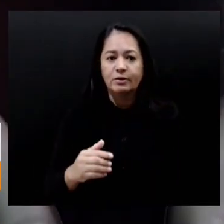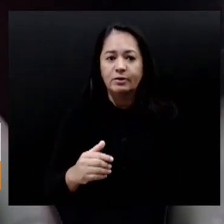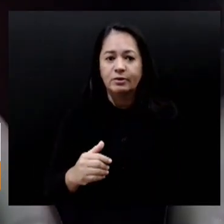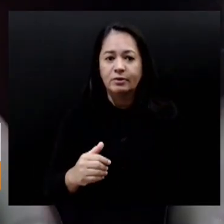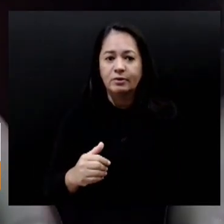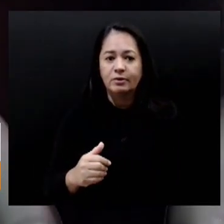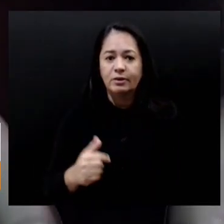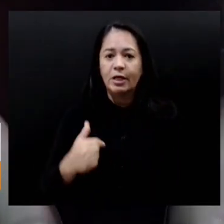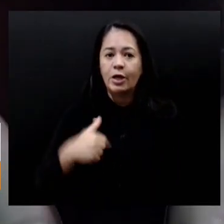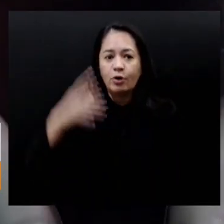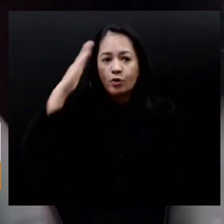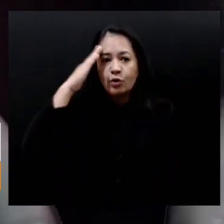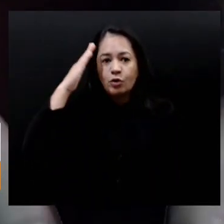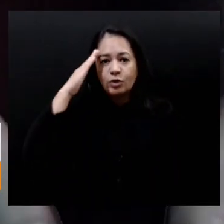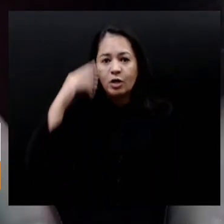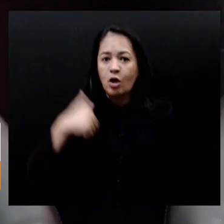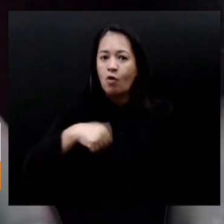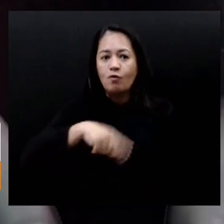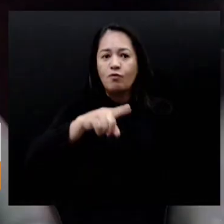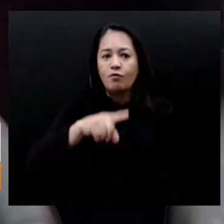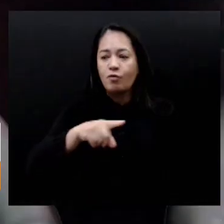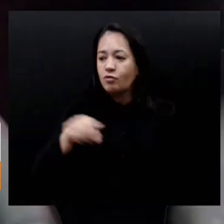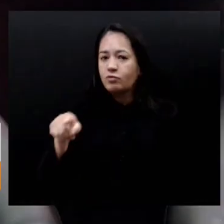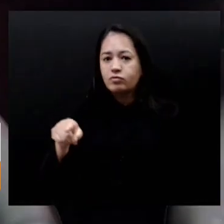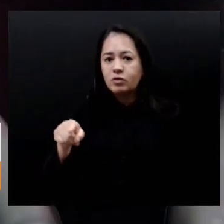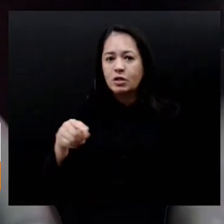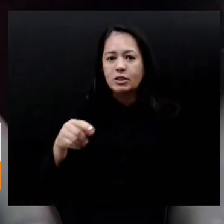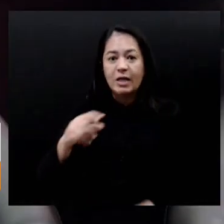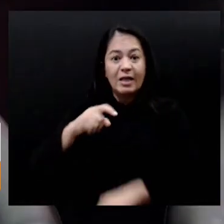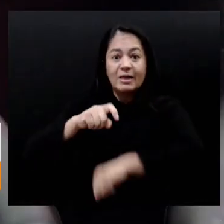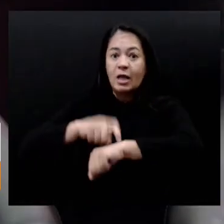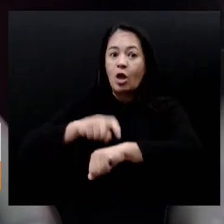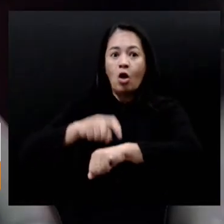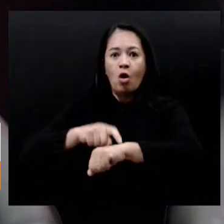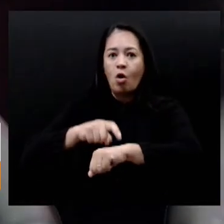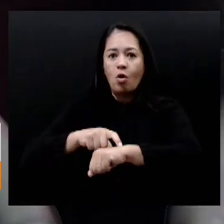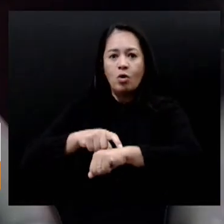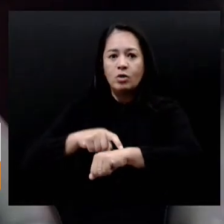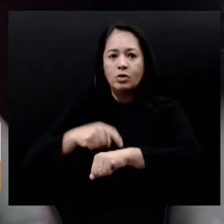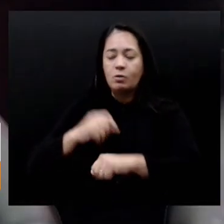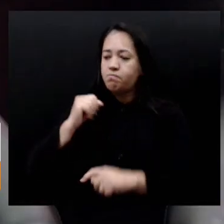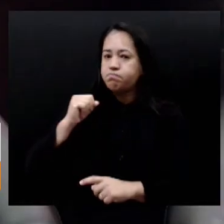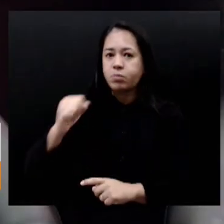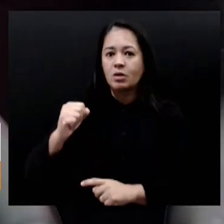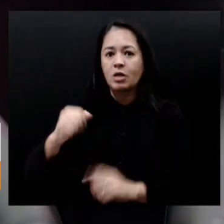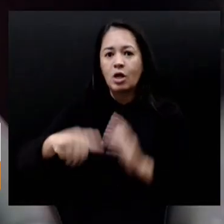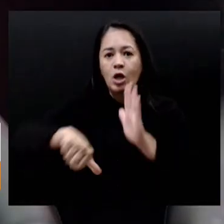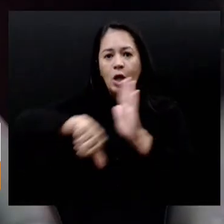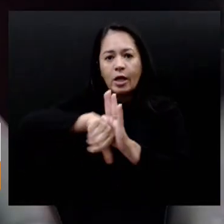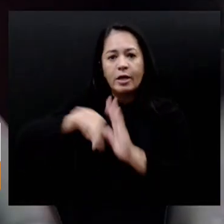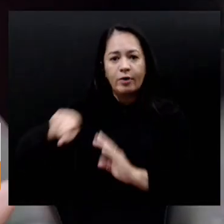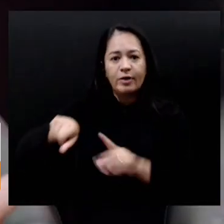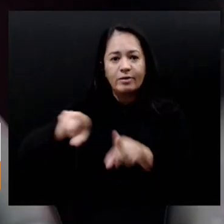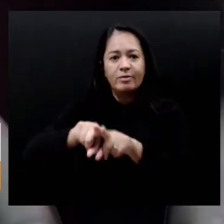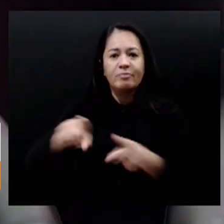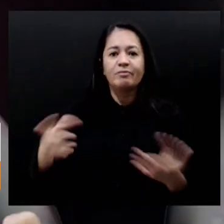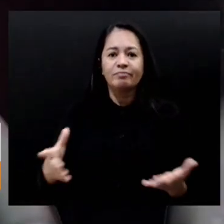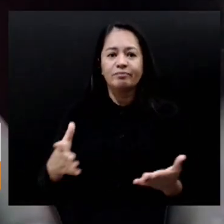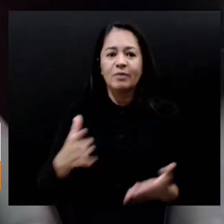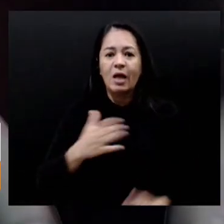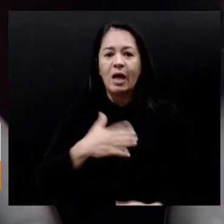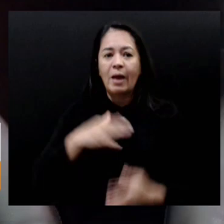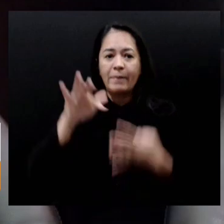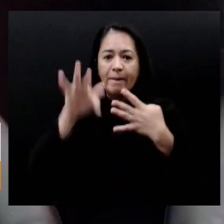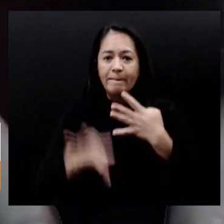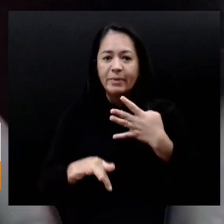Exato. vou e reajo imediatamente e cometo um crime contra a Uhum. vida dessa pessoa, Uhum. a minha pena vai ter que ser diminuída por